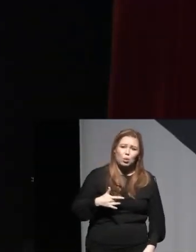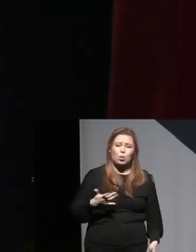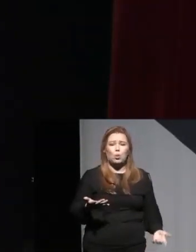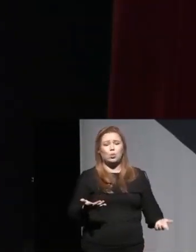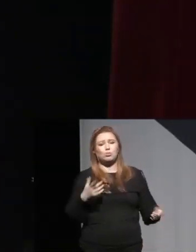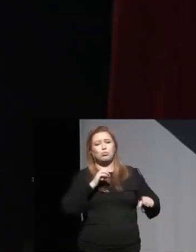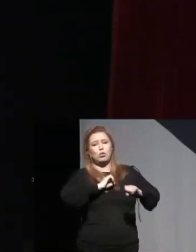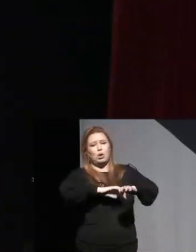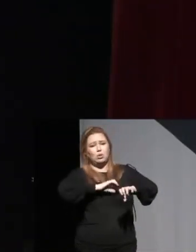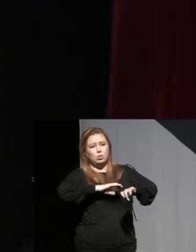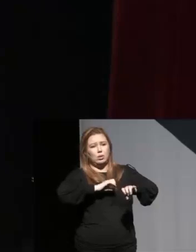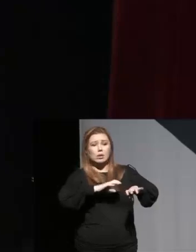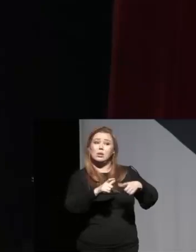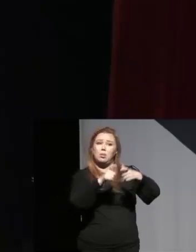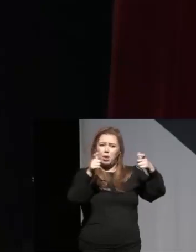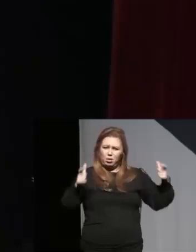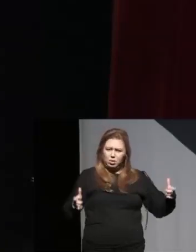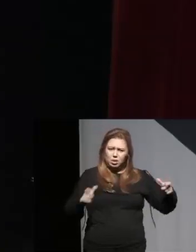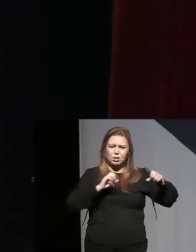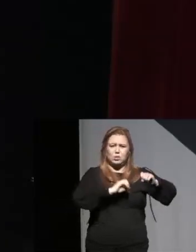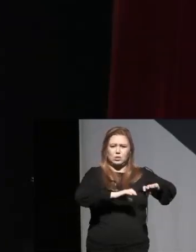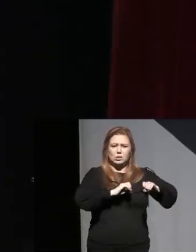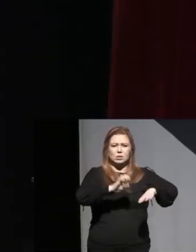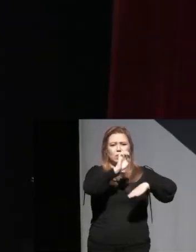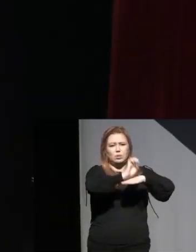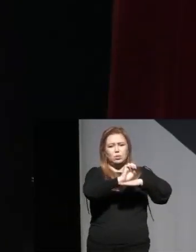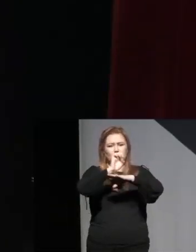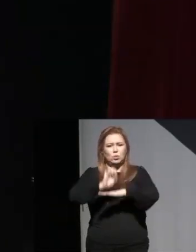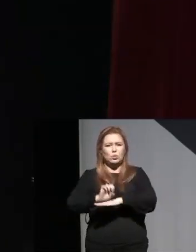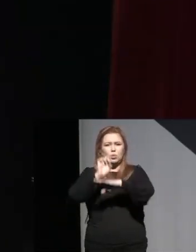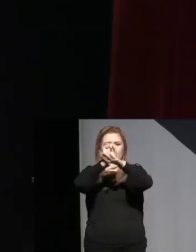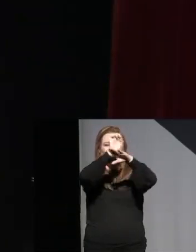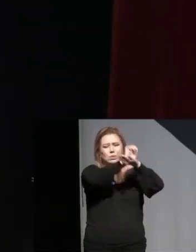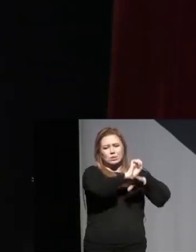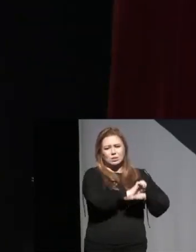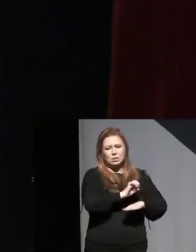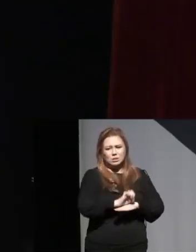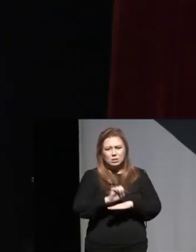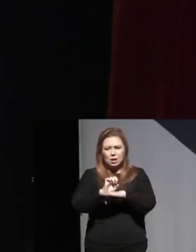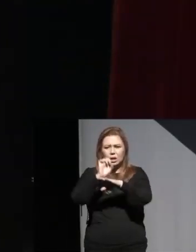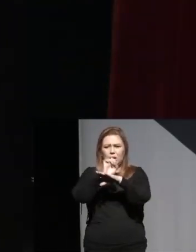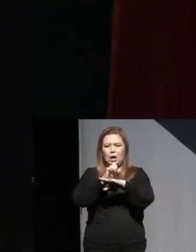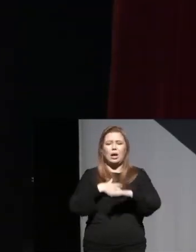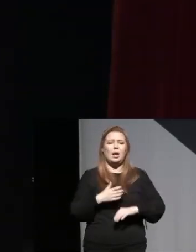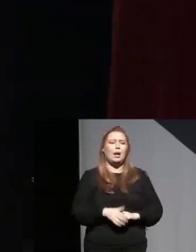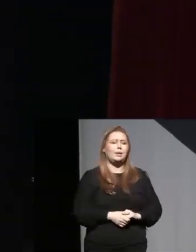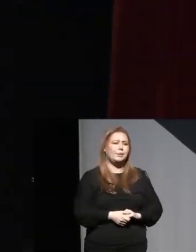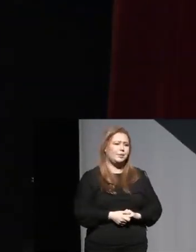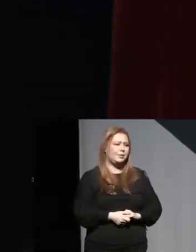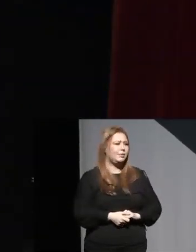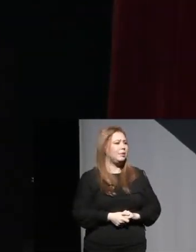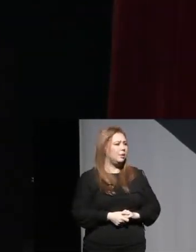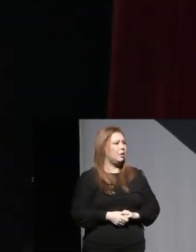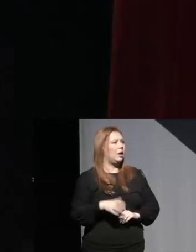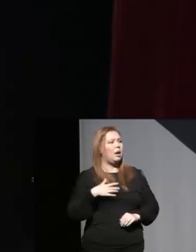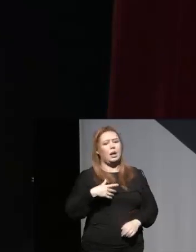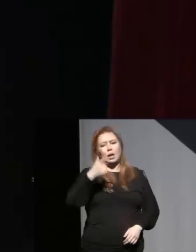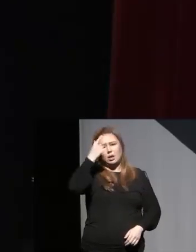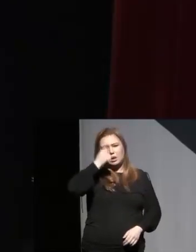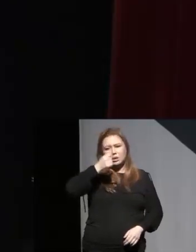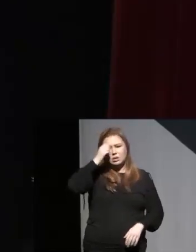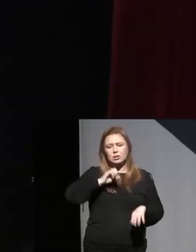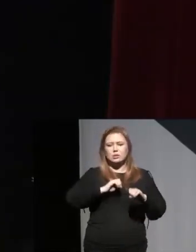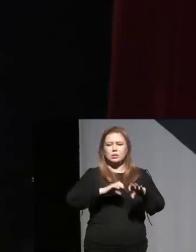grande parte, ou pelo menos ajuda grande na educação, os estados participam muito, mas a universidade, a graduação, o